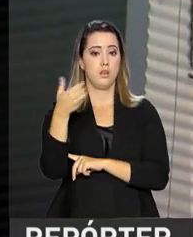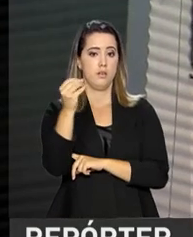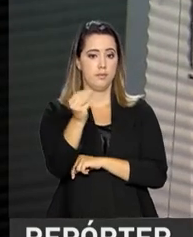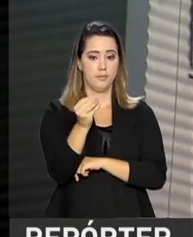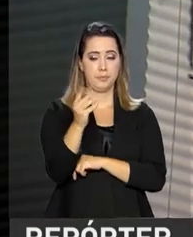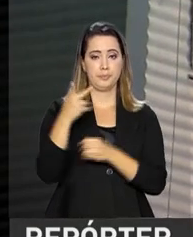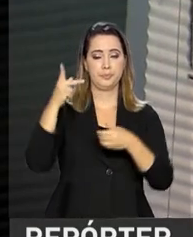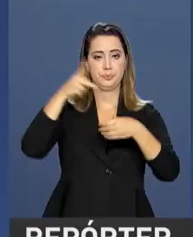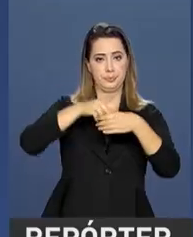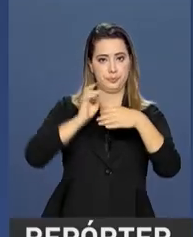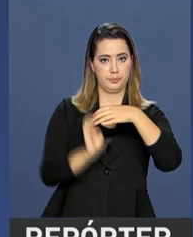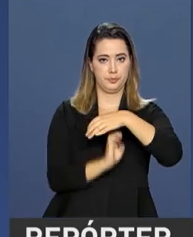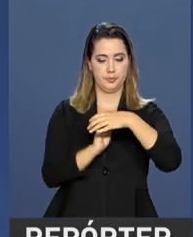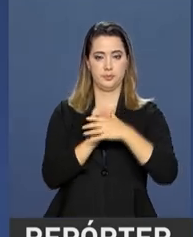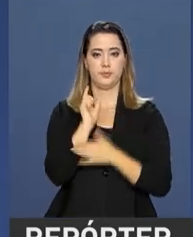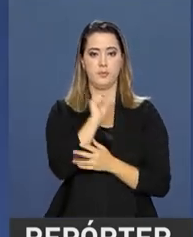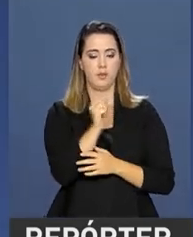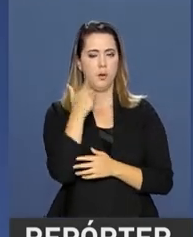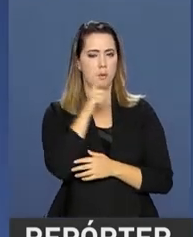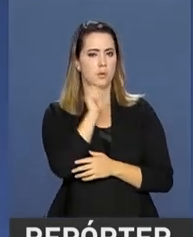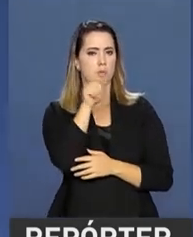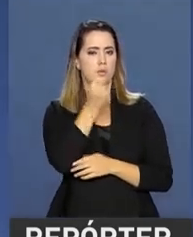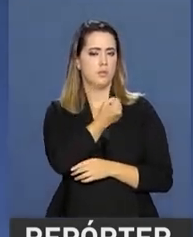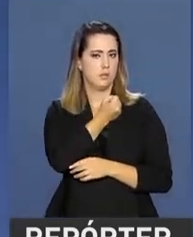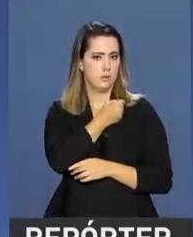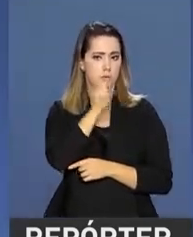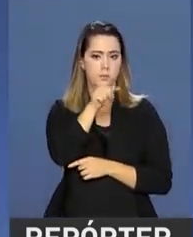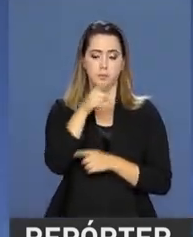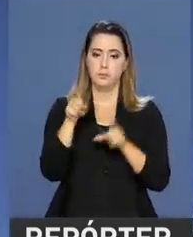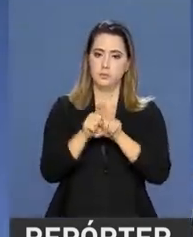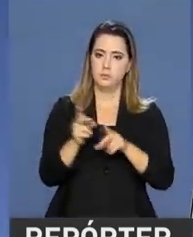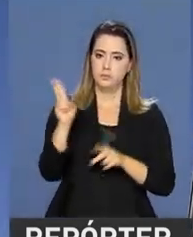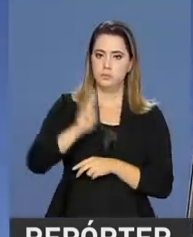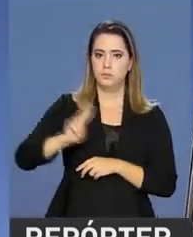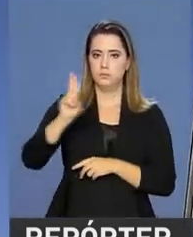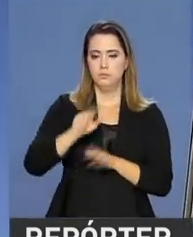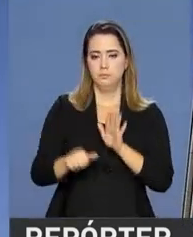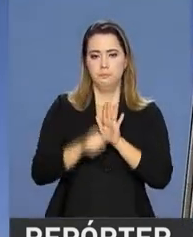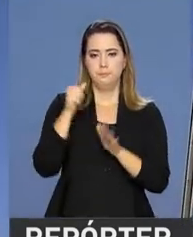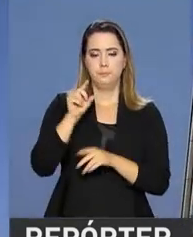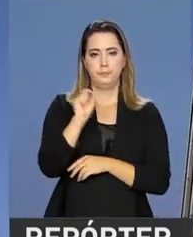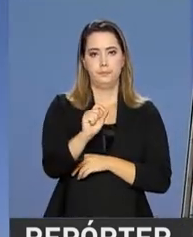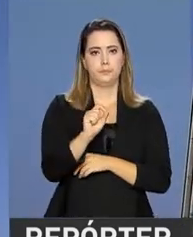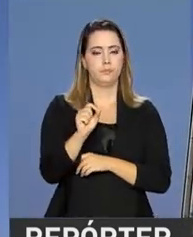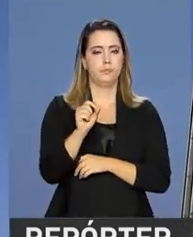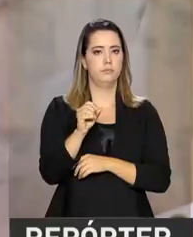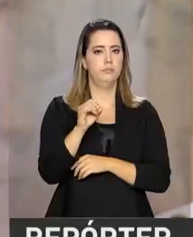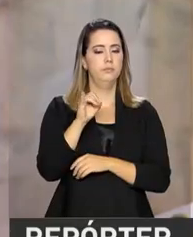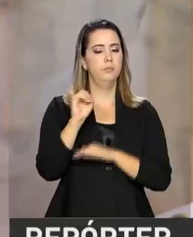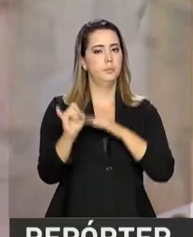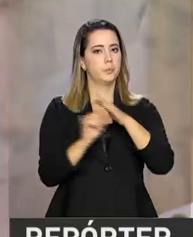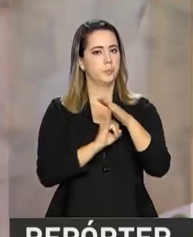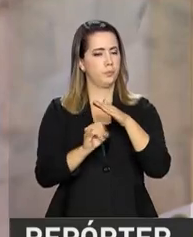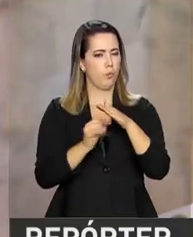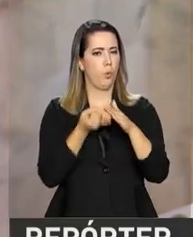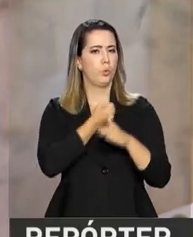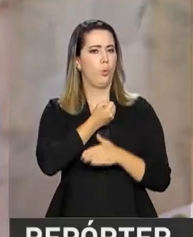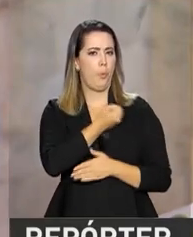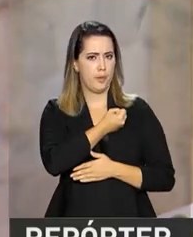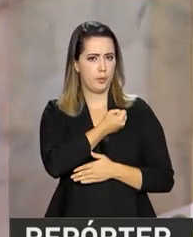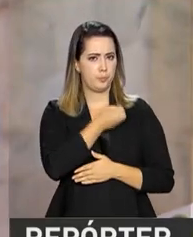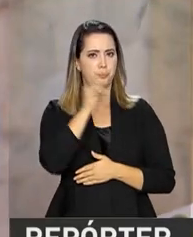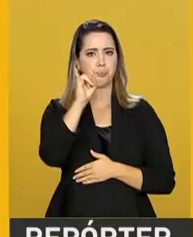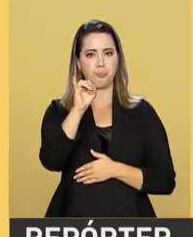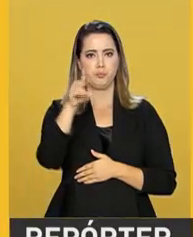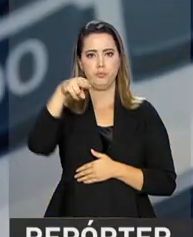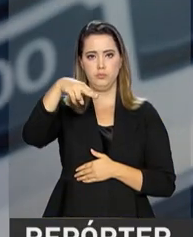para a Petrobras. Para chegar a este resultado, foi utilizado pela primeira vez o Índice de Governança das